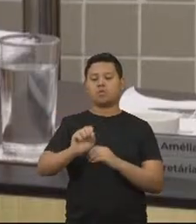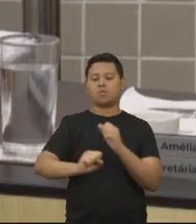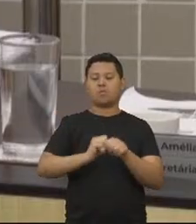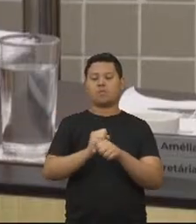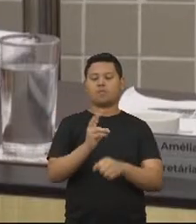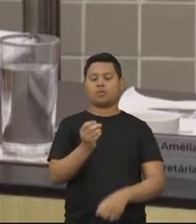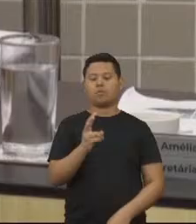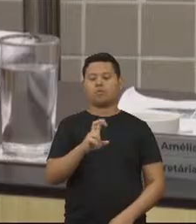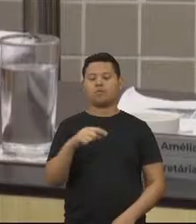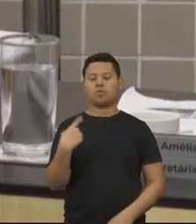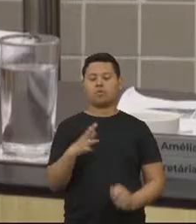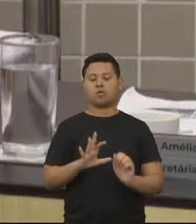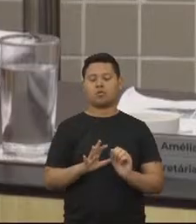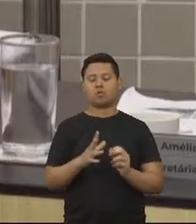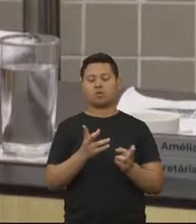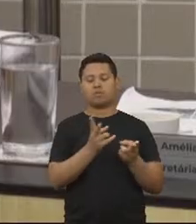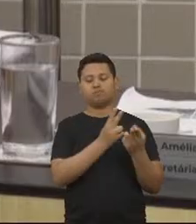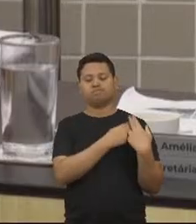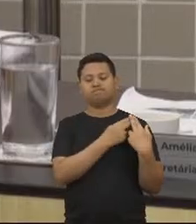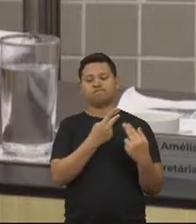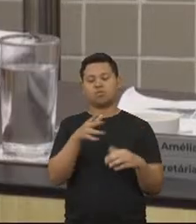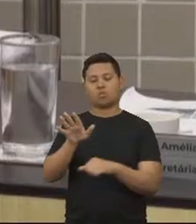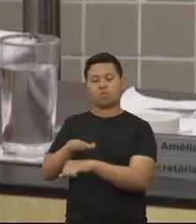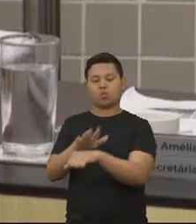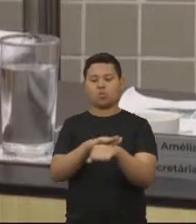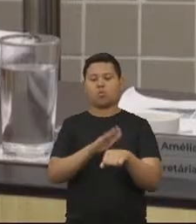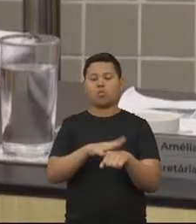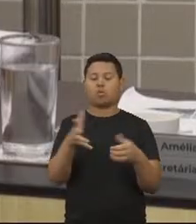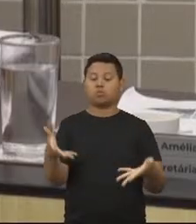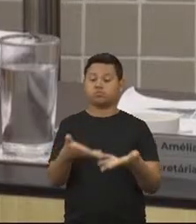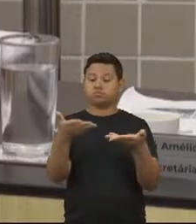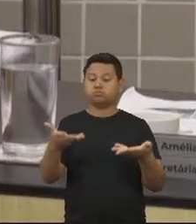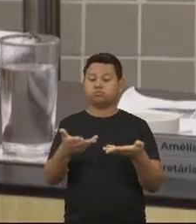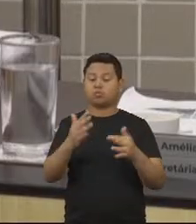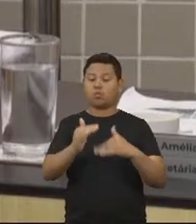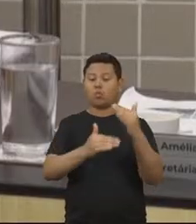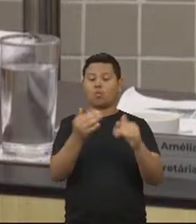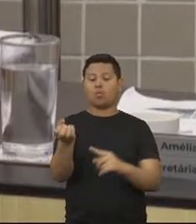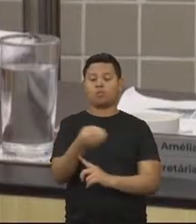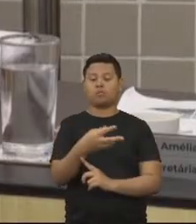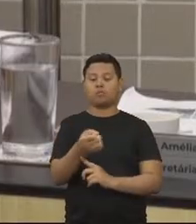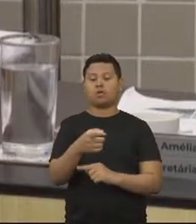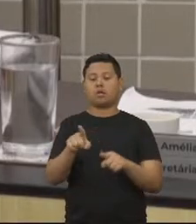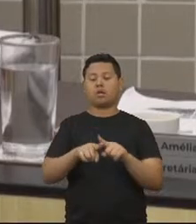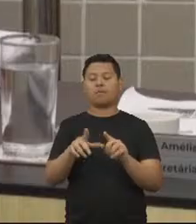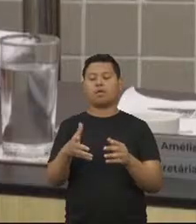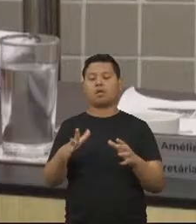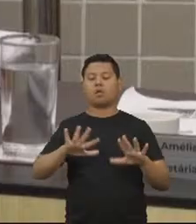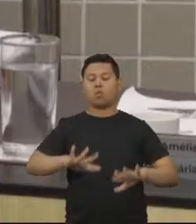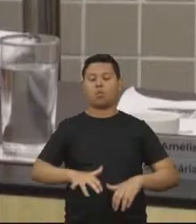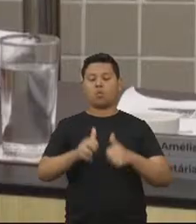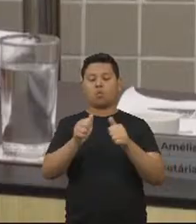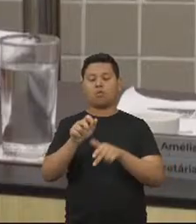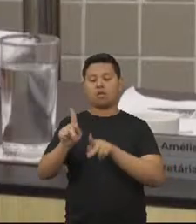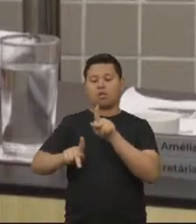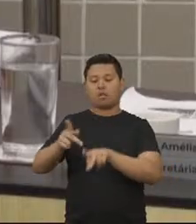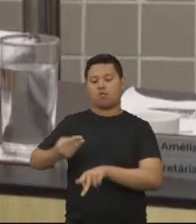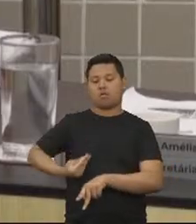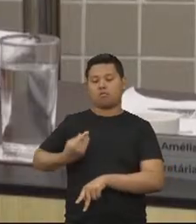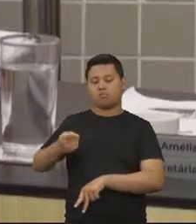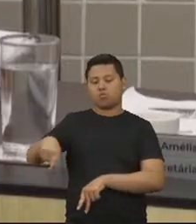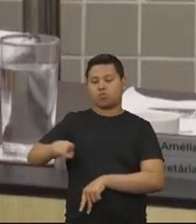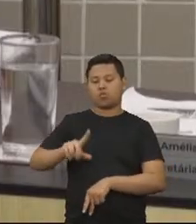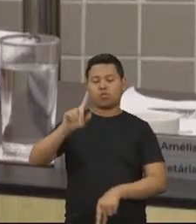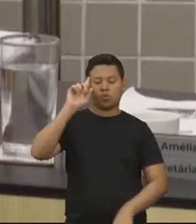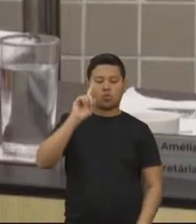reiterando nosso compromisso com ações que promovam o progresso, a inovação e a qualidade de vida da população jacareense. Sala